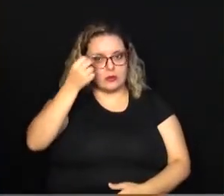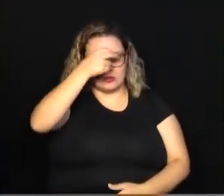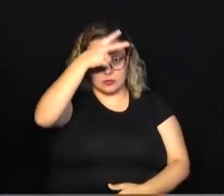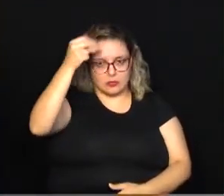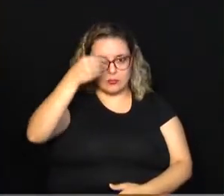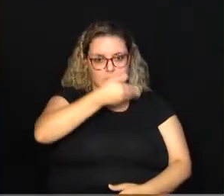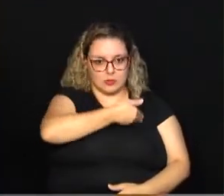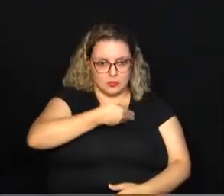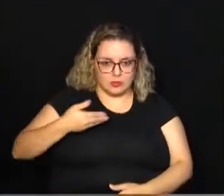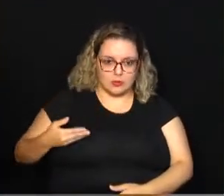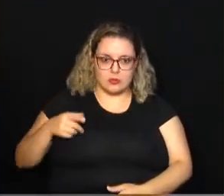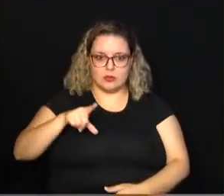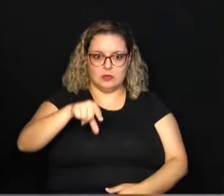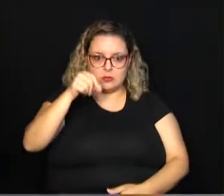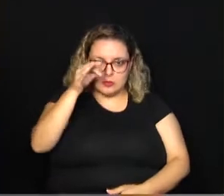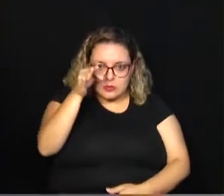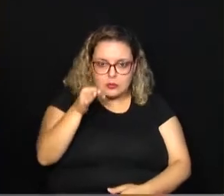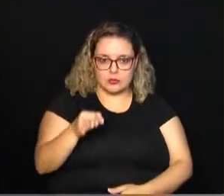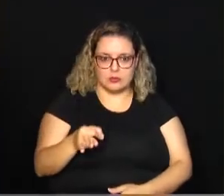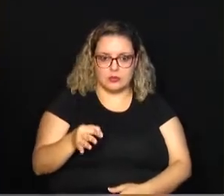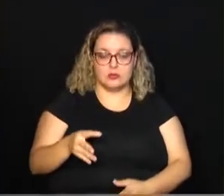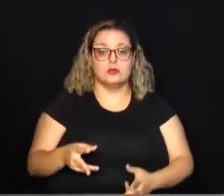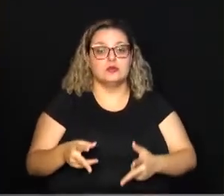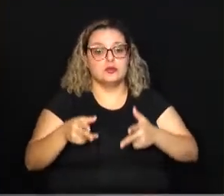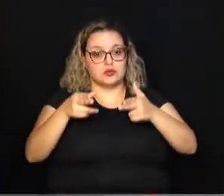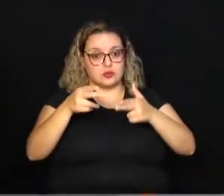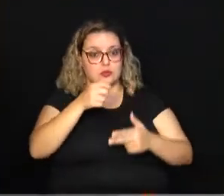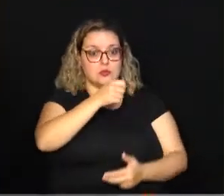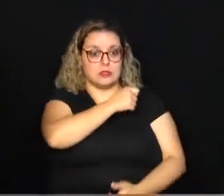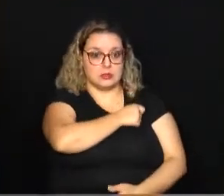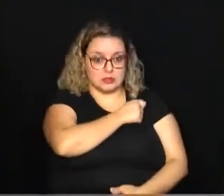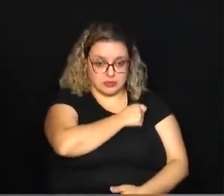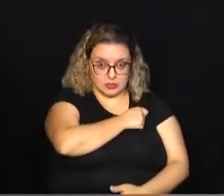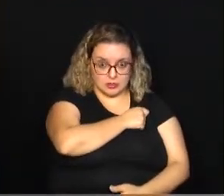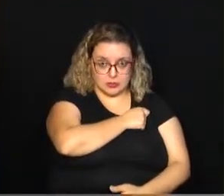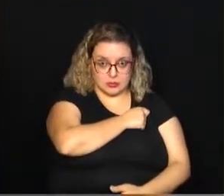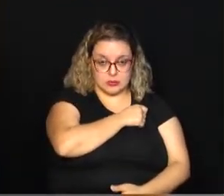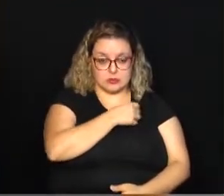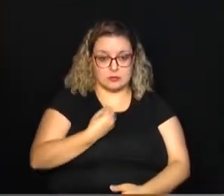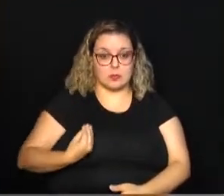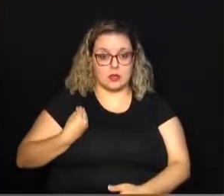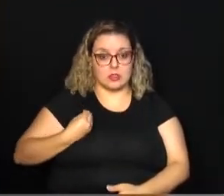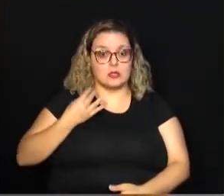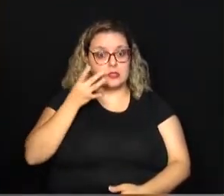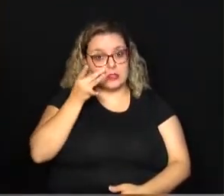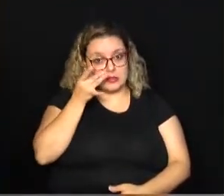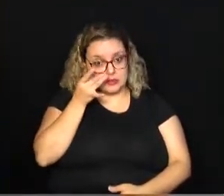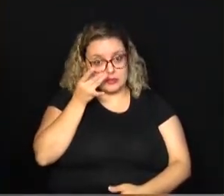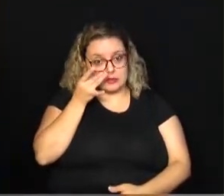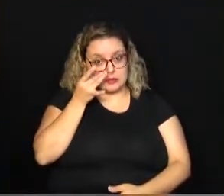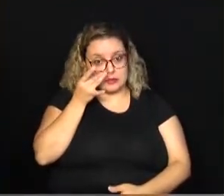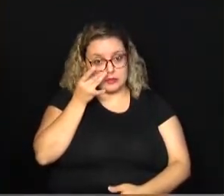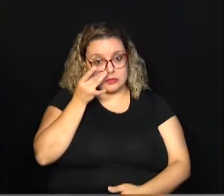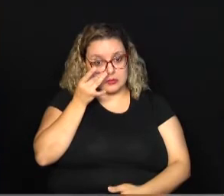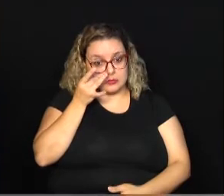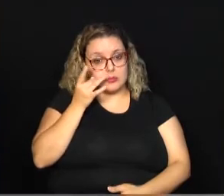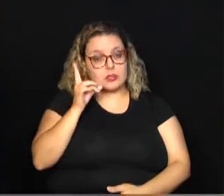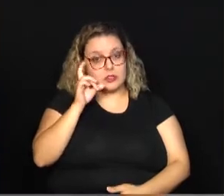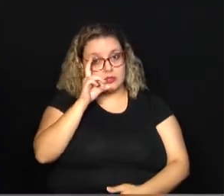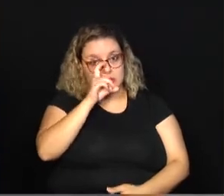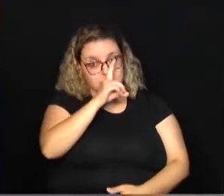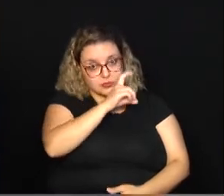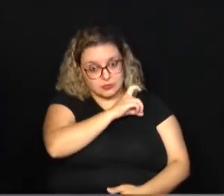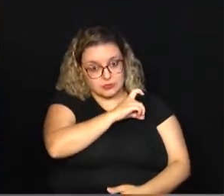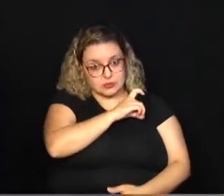têm tomado a decisão correta de suspender as aulas presenciais, porque é um momento muito delicado.